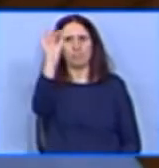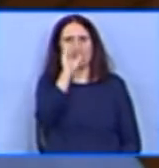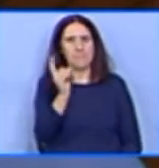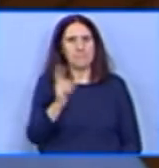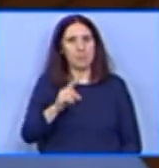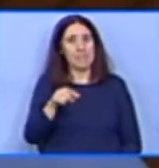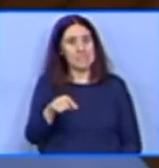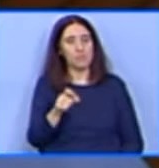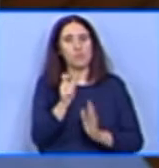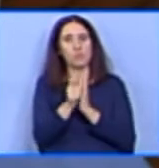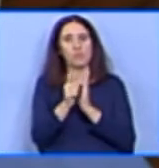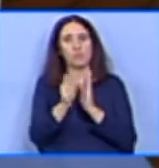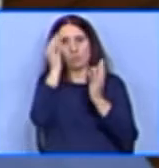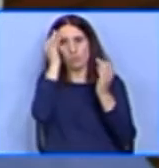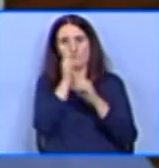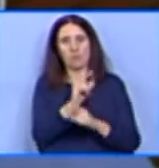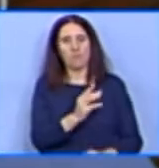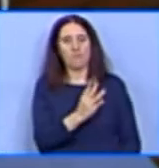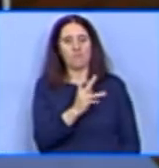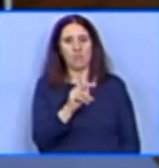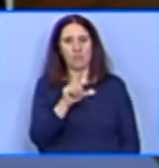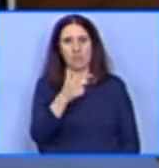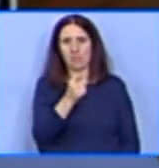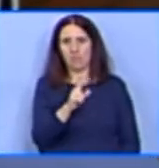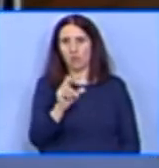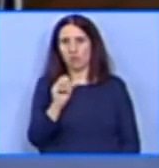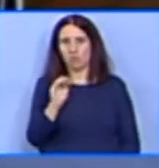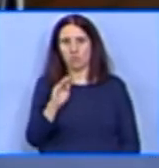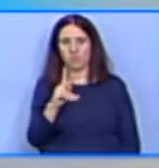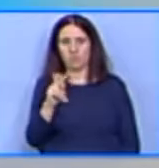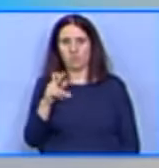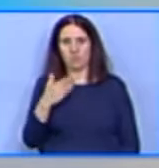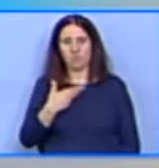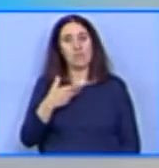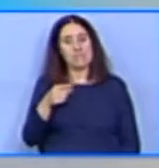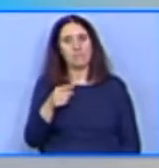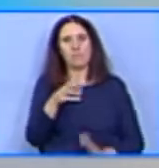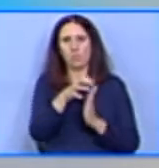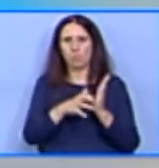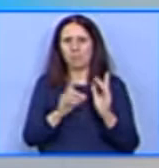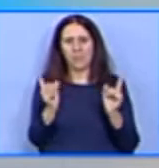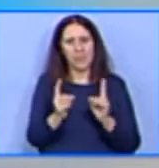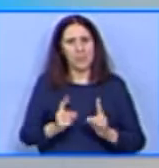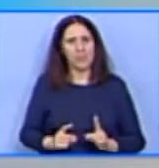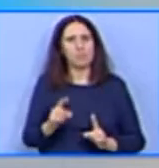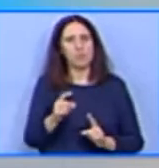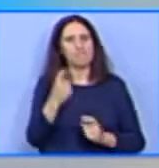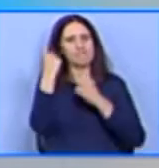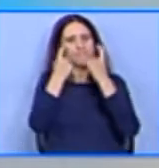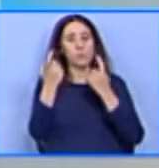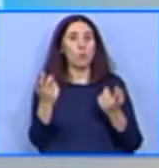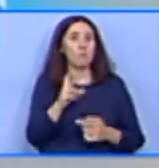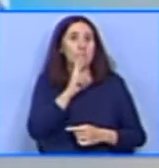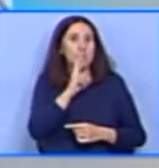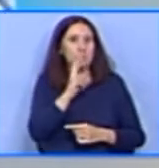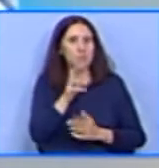Este escrito pelo professor Walter Osvaldo, onde, com meia dúzia de argumentos, tenta refletir a questão. Ou, por exemplo, a questão de Fátima, um outro texto